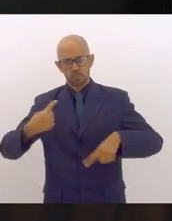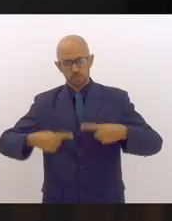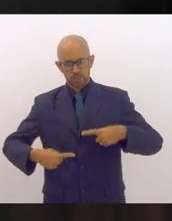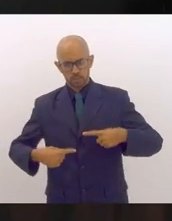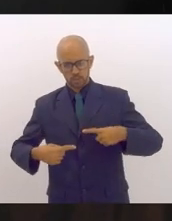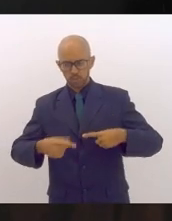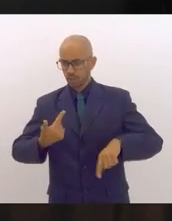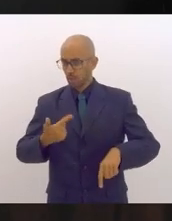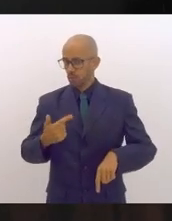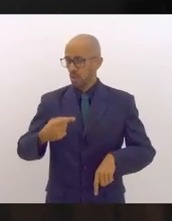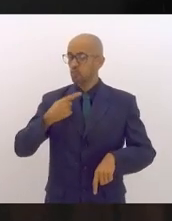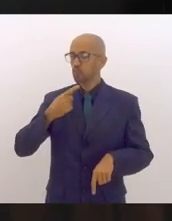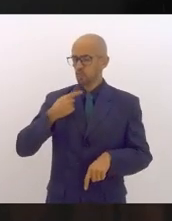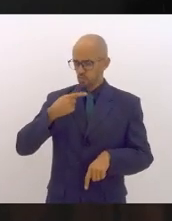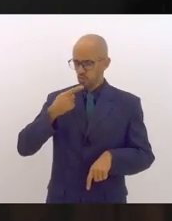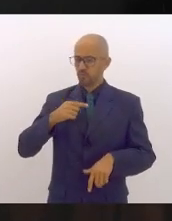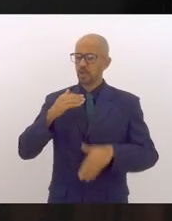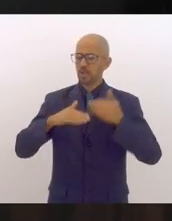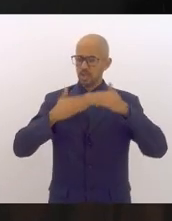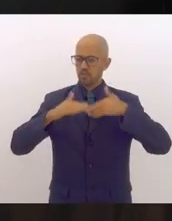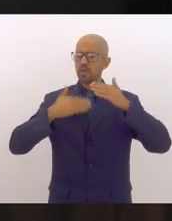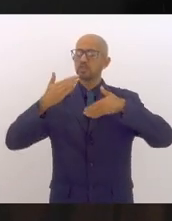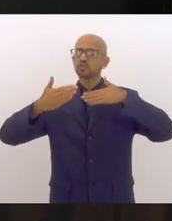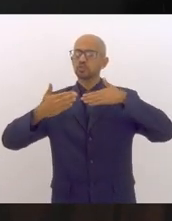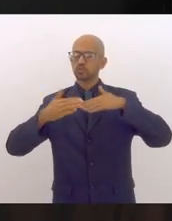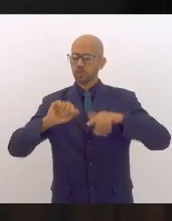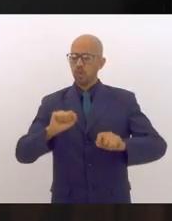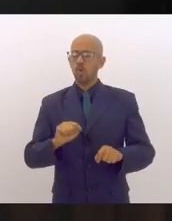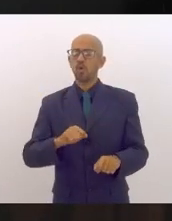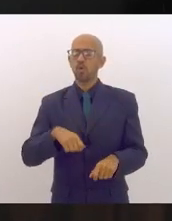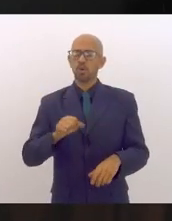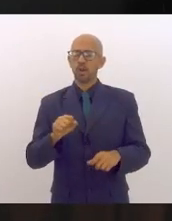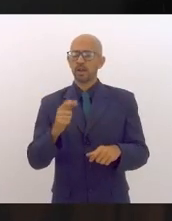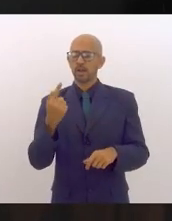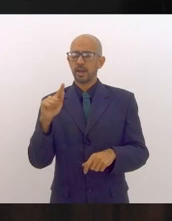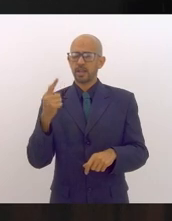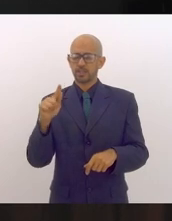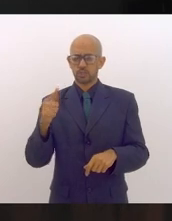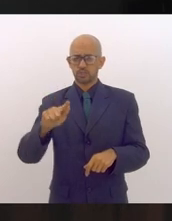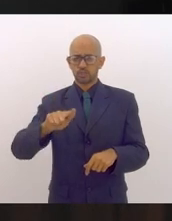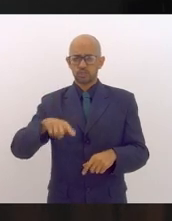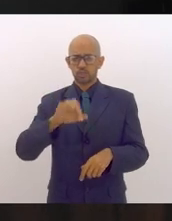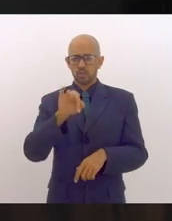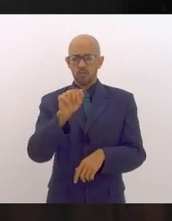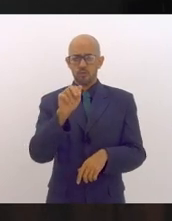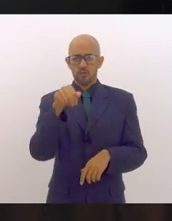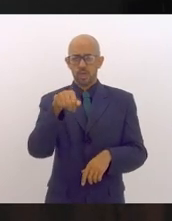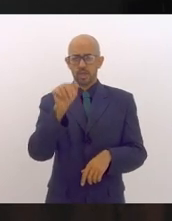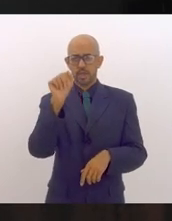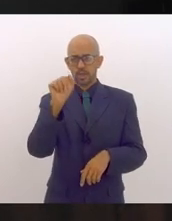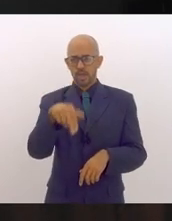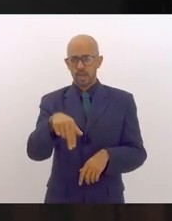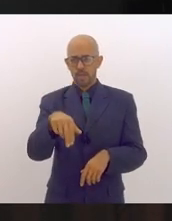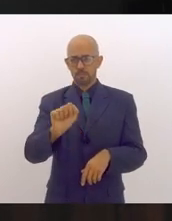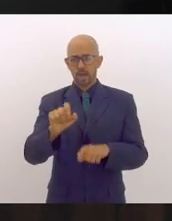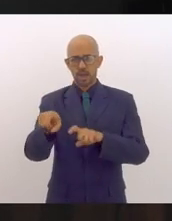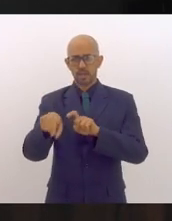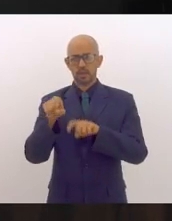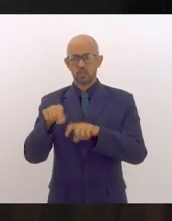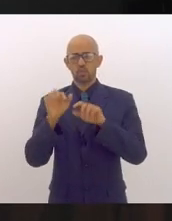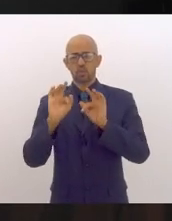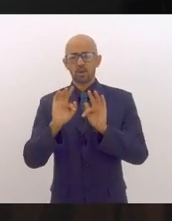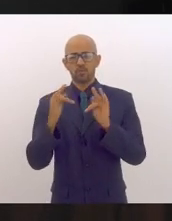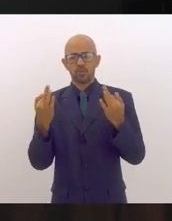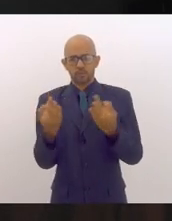nenhuma, teve um avanço significativo garantir os recursos do FECAM para a agroecologia, para a agricultura familiar. Então,